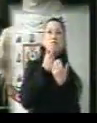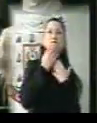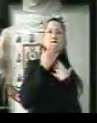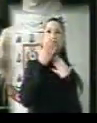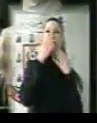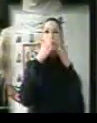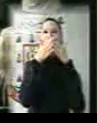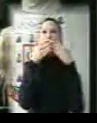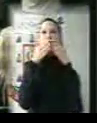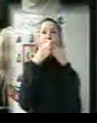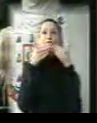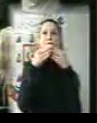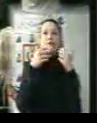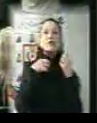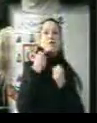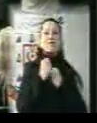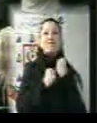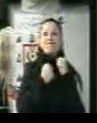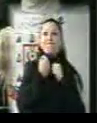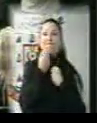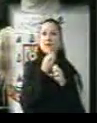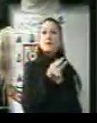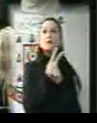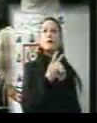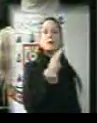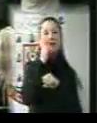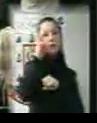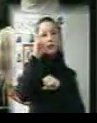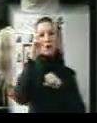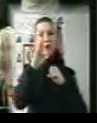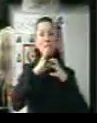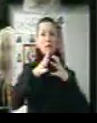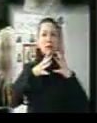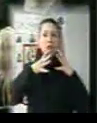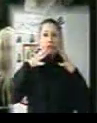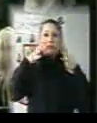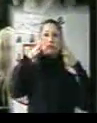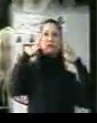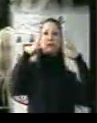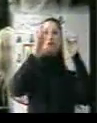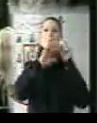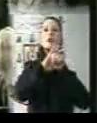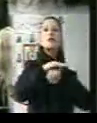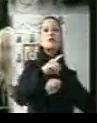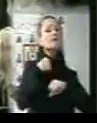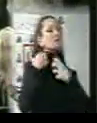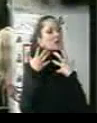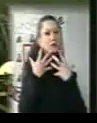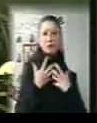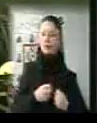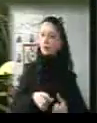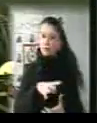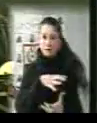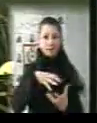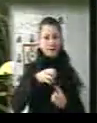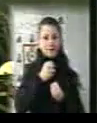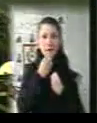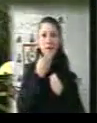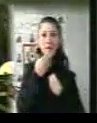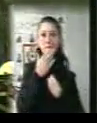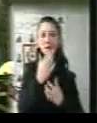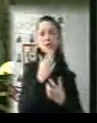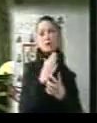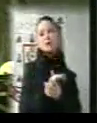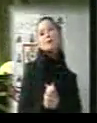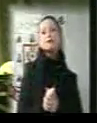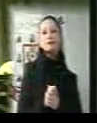que me atenda. No dia da minha angústia procuro o Senhor. Ergam-se as mãos durante a noite e não se cansem, a minha alma recusa